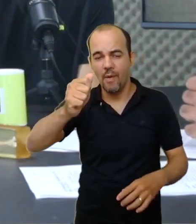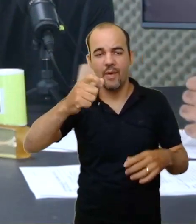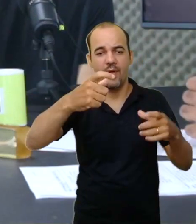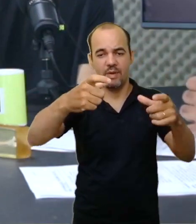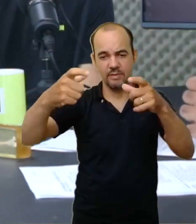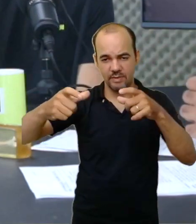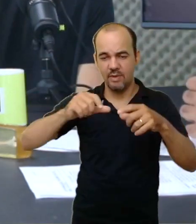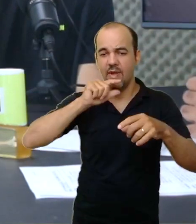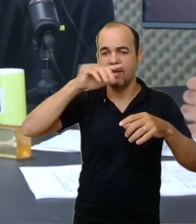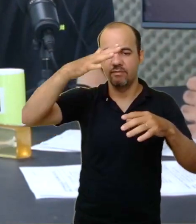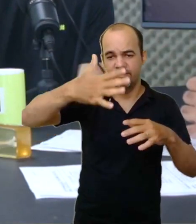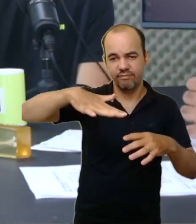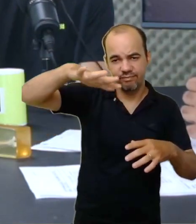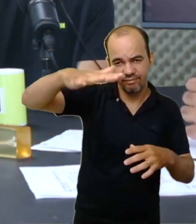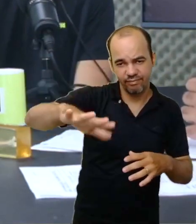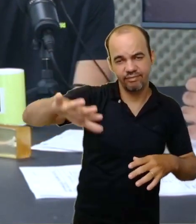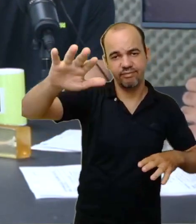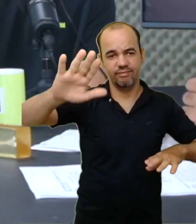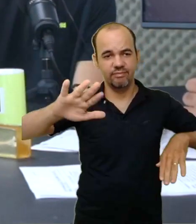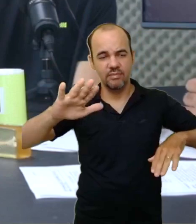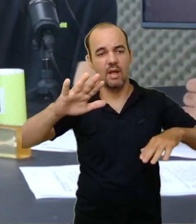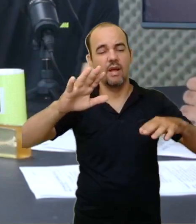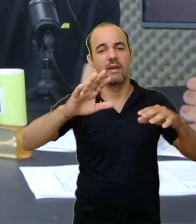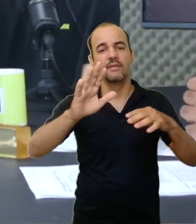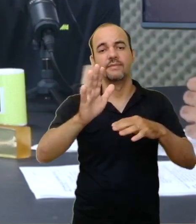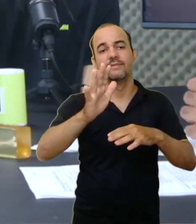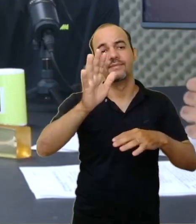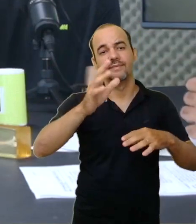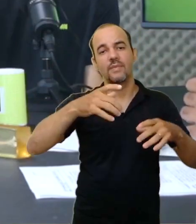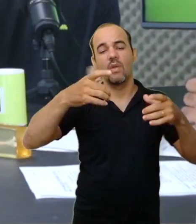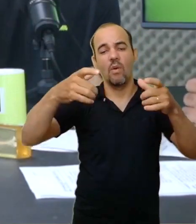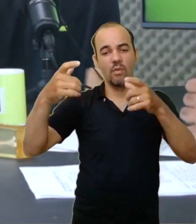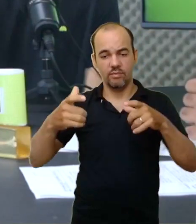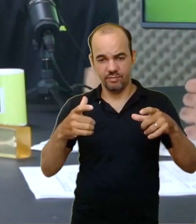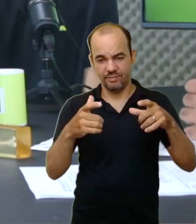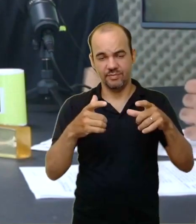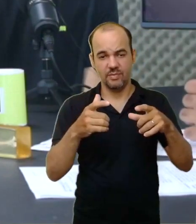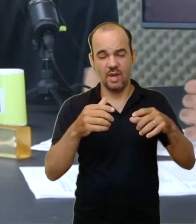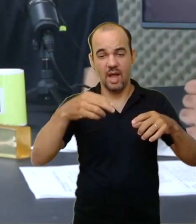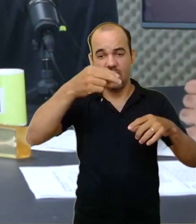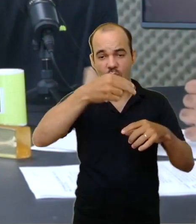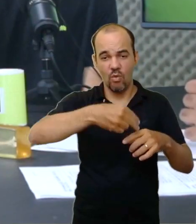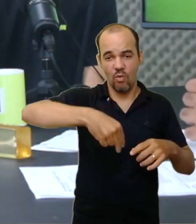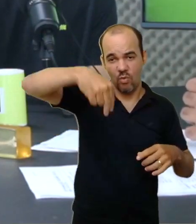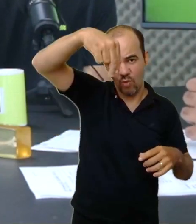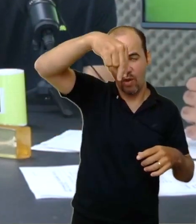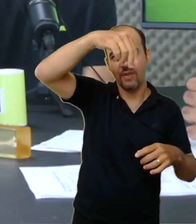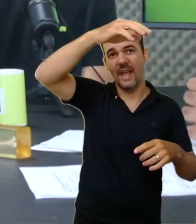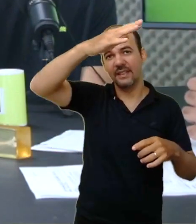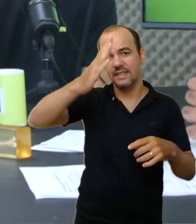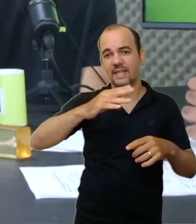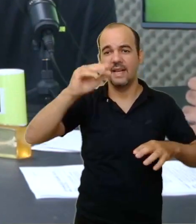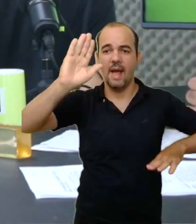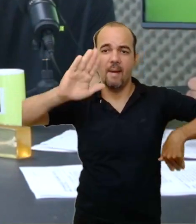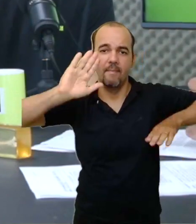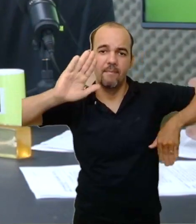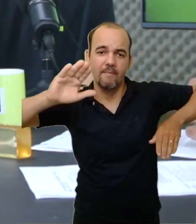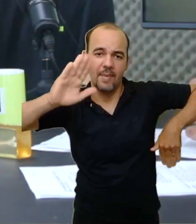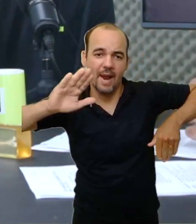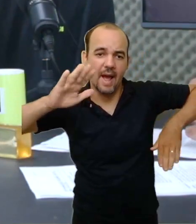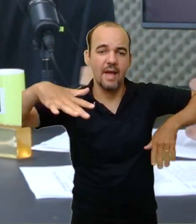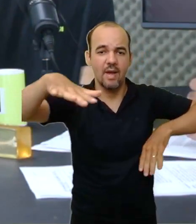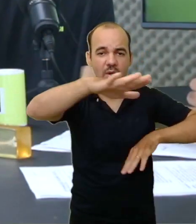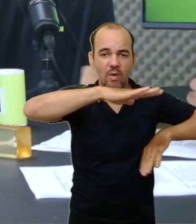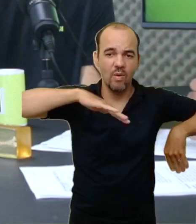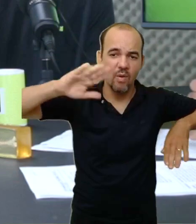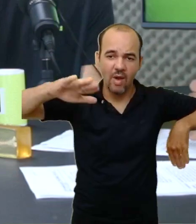totalmente diferentes, né? A costa do Nordeste do Brasil são chamados ambientes oligotróficos, que não